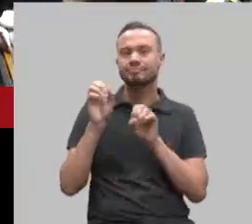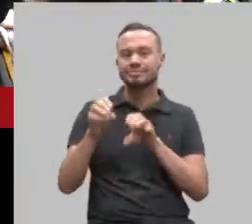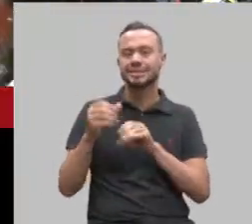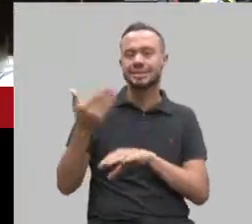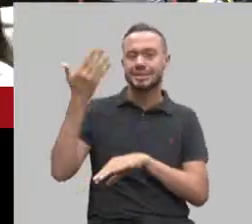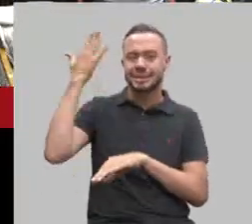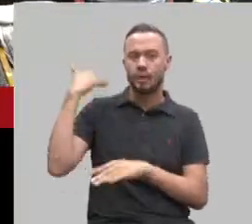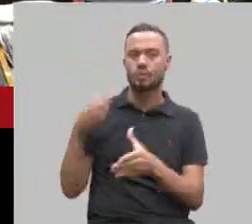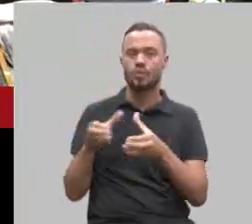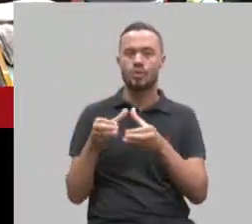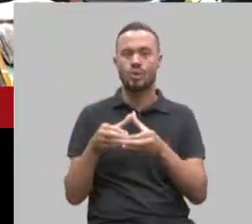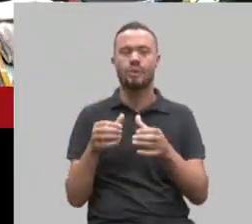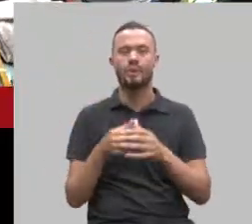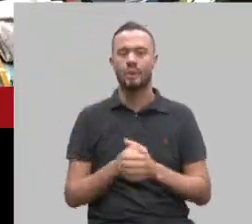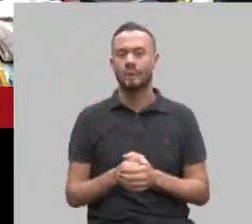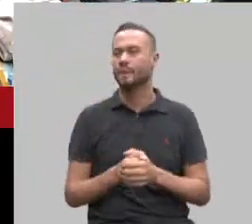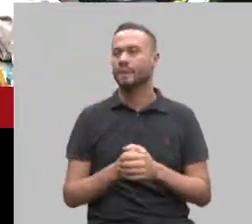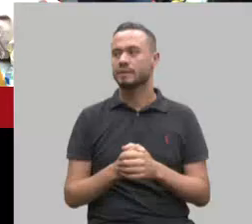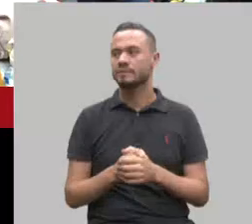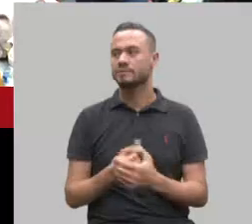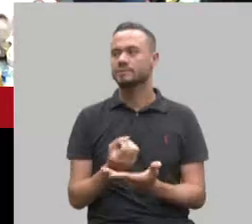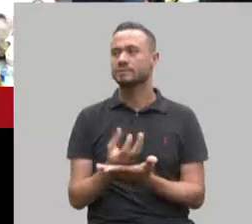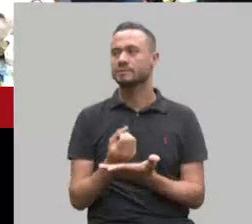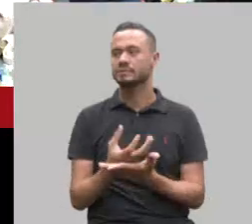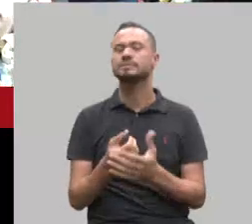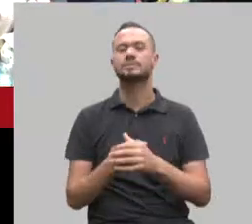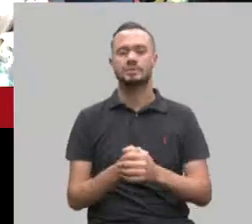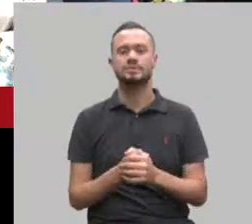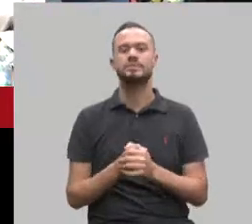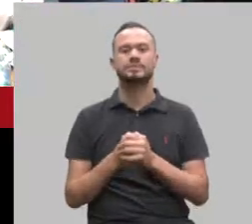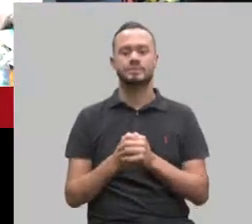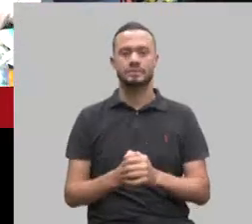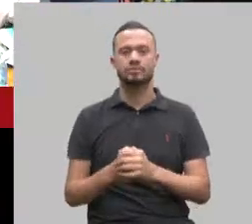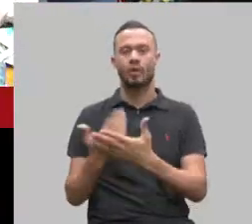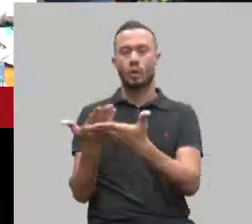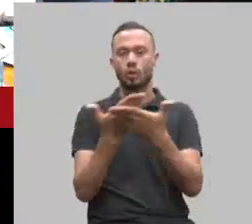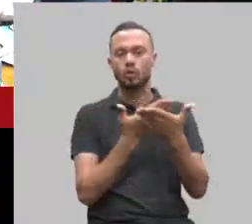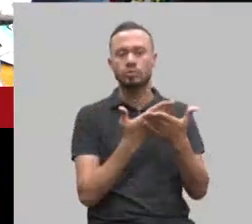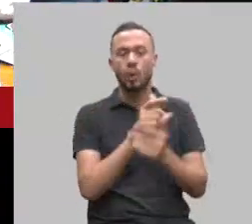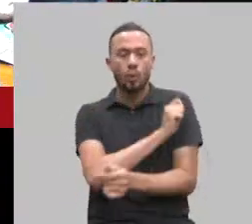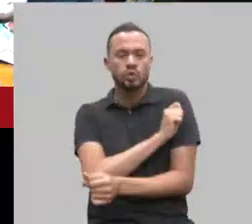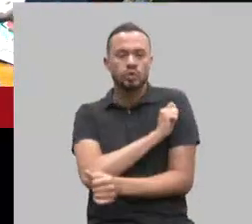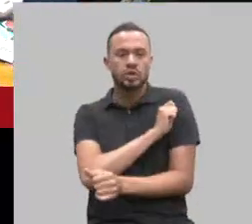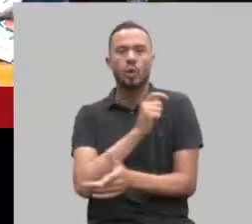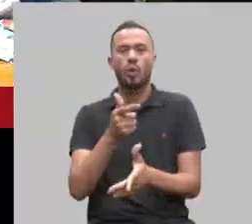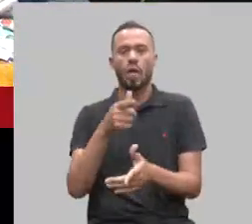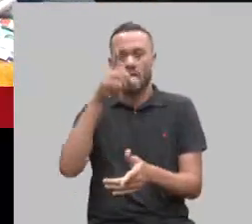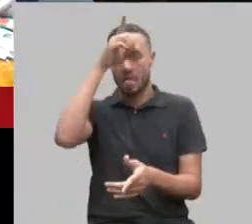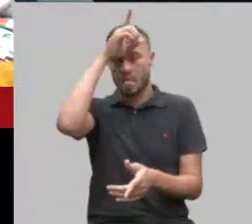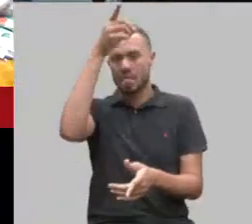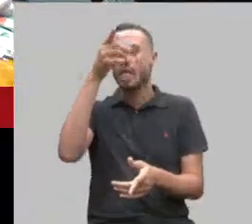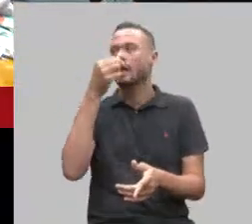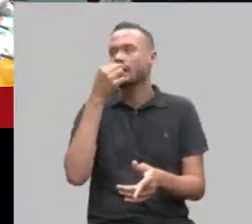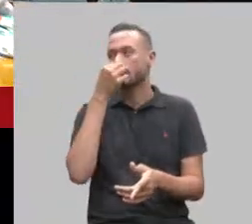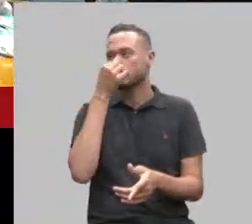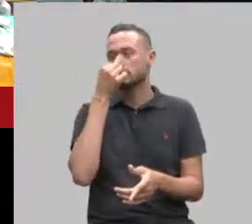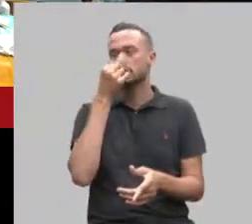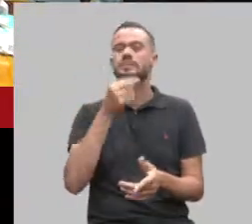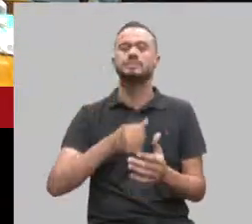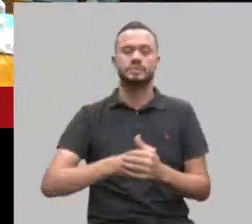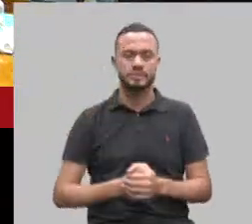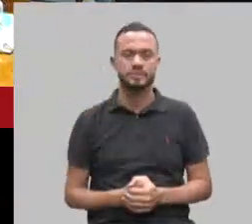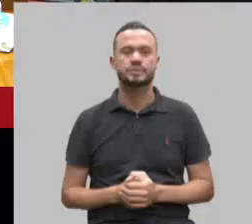grupo então Eh os os estudantes sugeriram então um modelo que Reforce aí a questão da